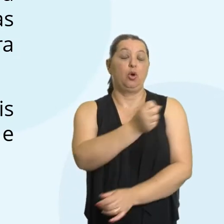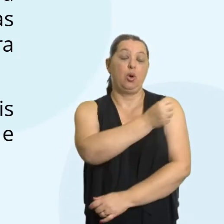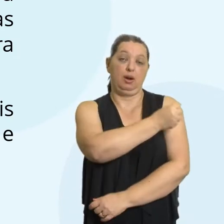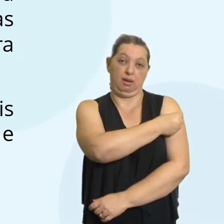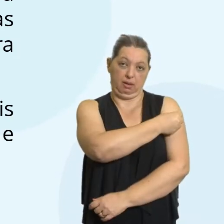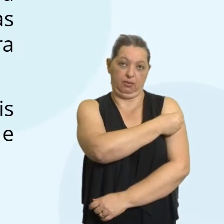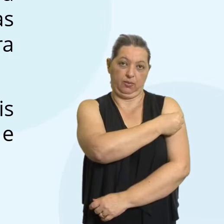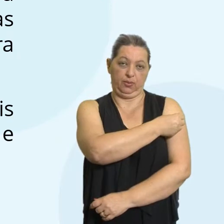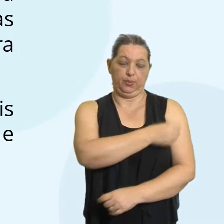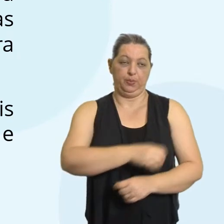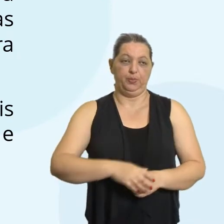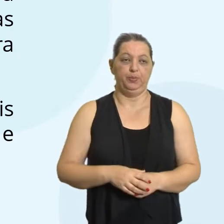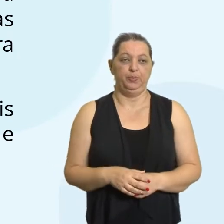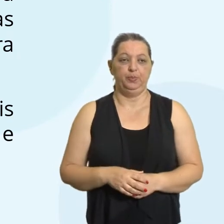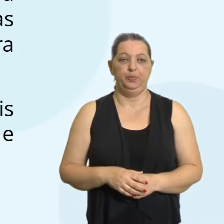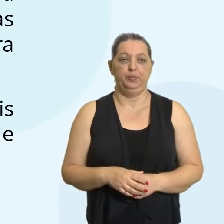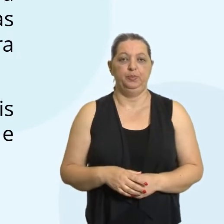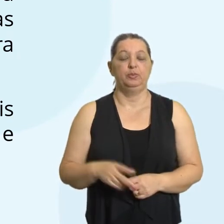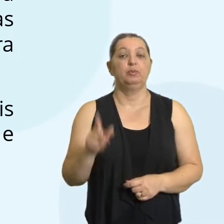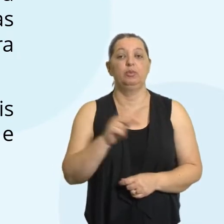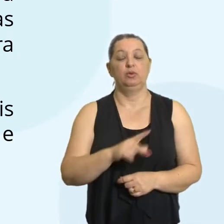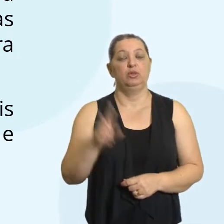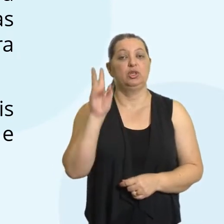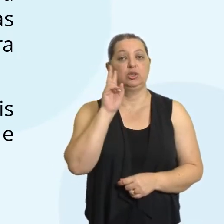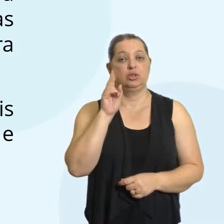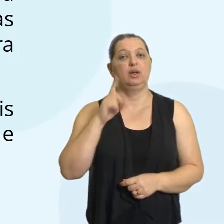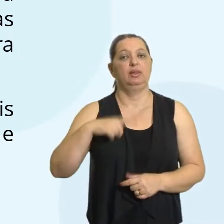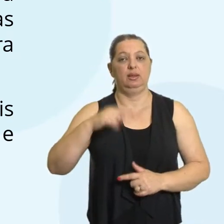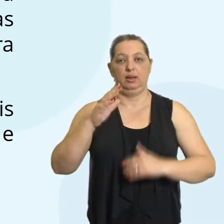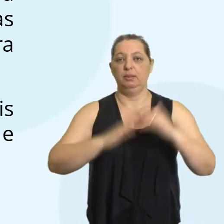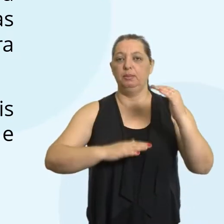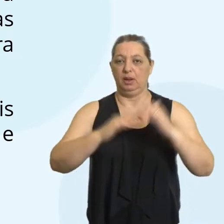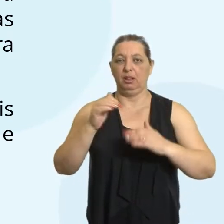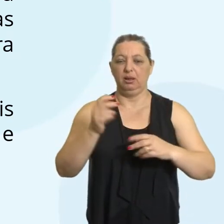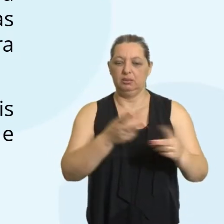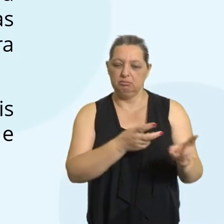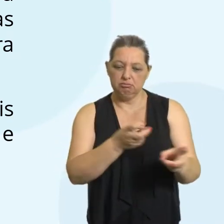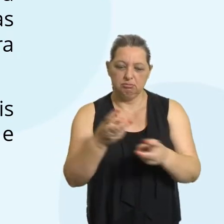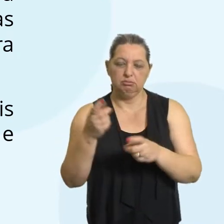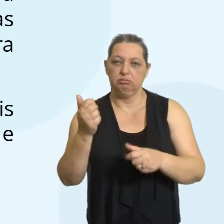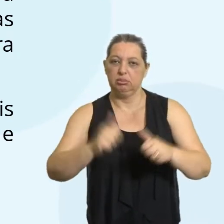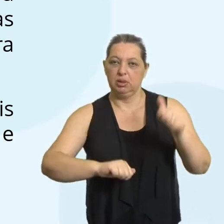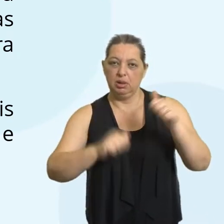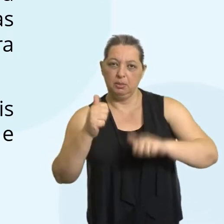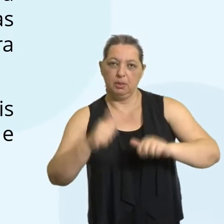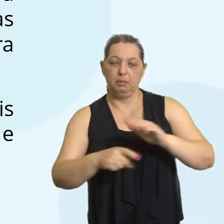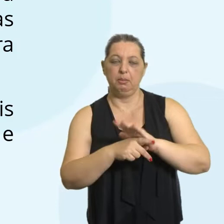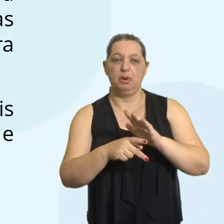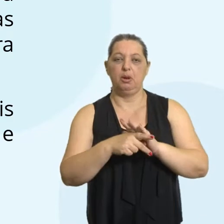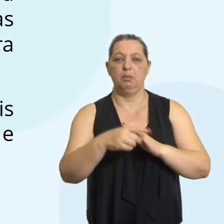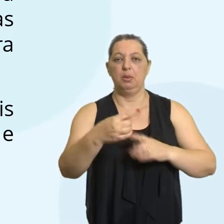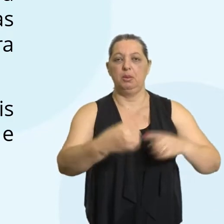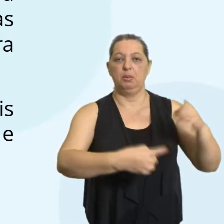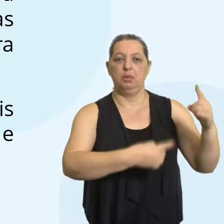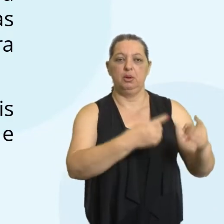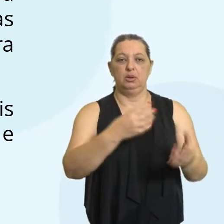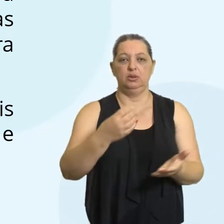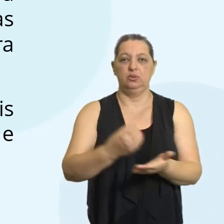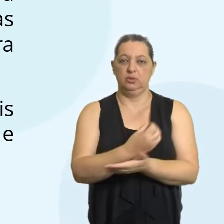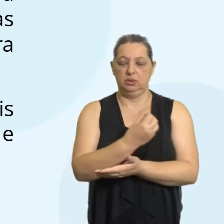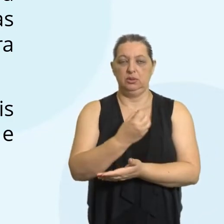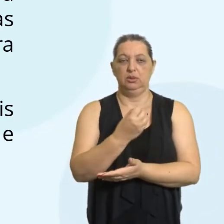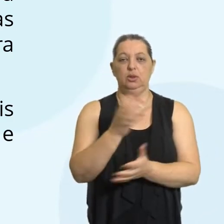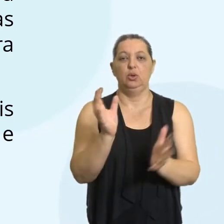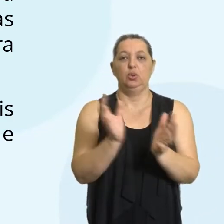e aí a gente tem essa o professor de história tem essa habilidade ele vai identificar e analisar políticas oficiais com a com relação ao